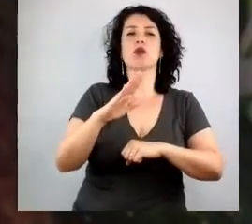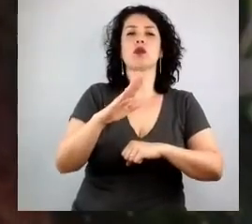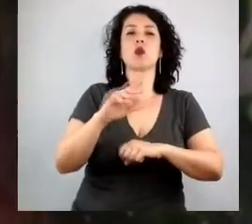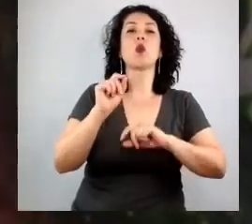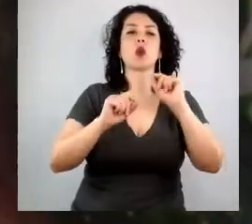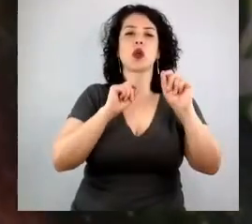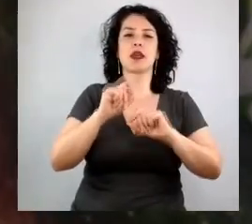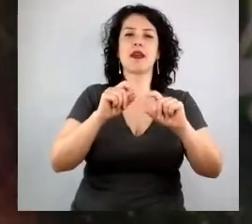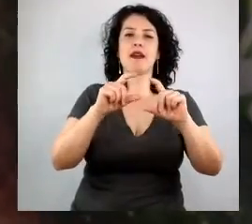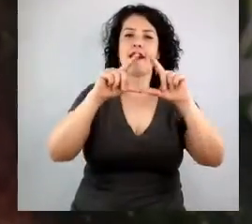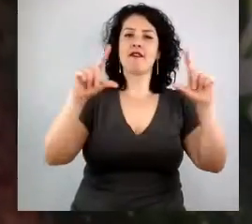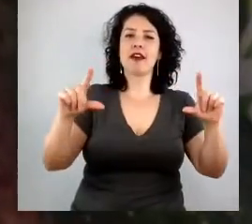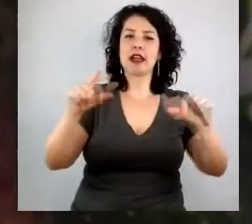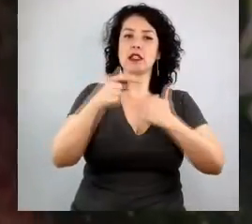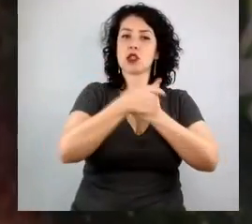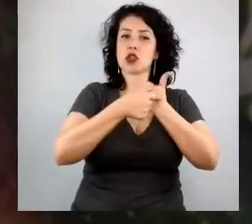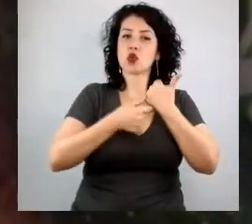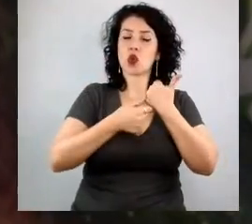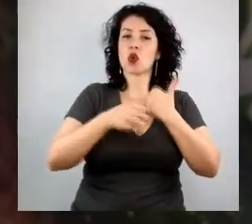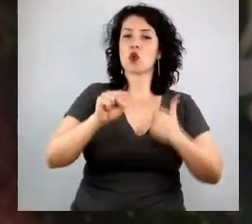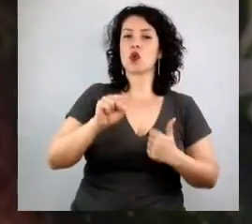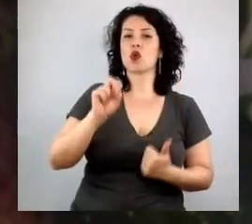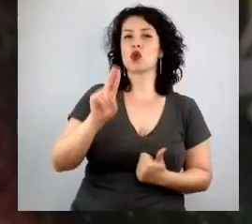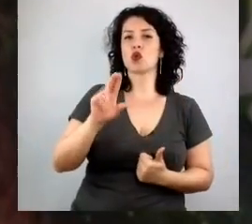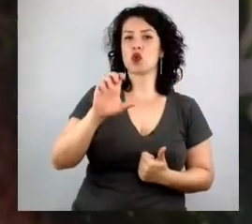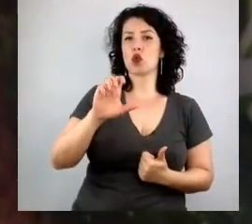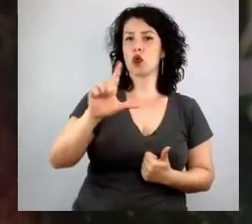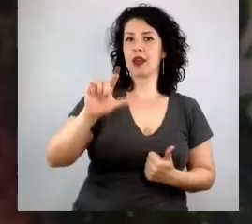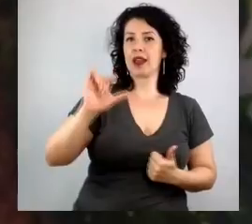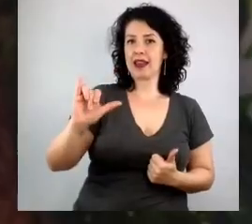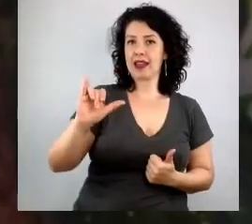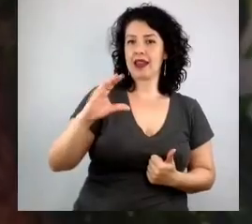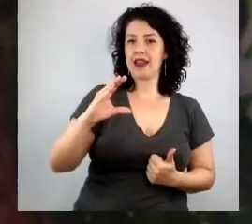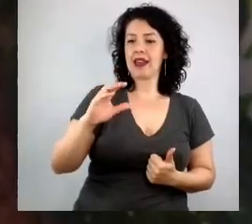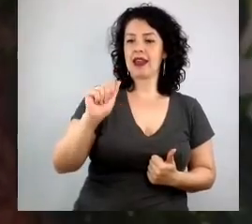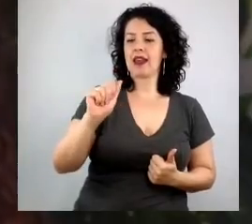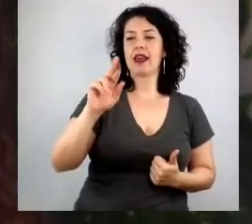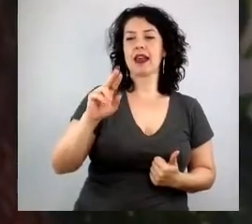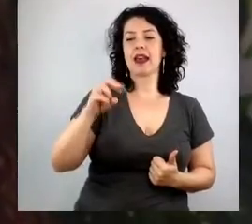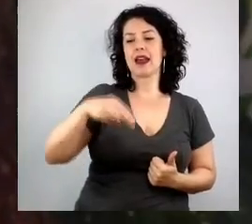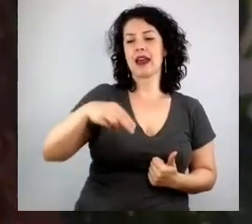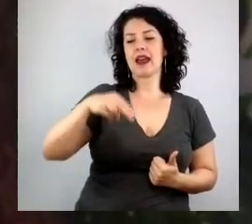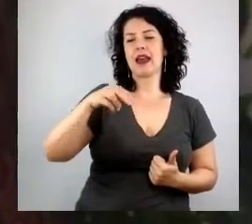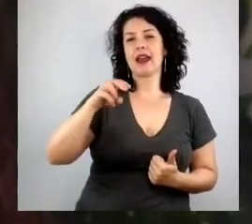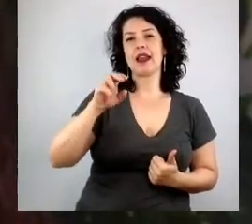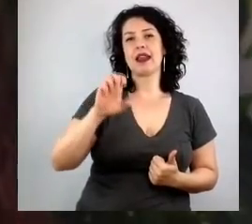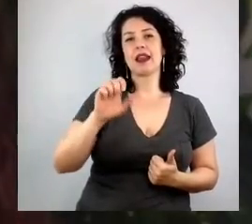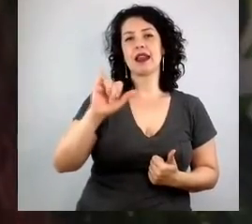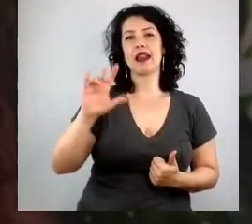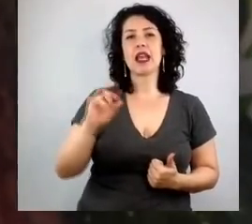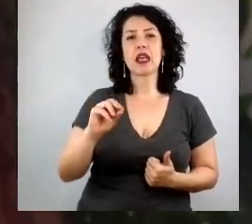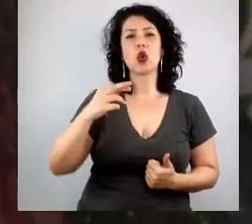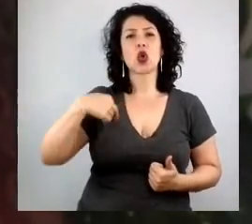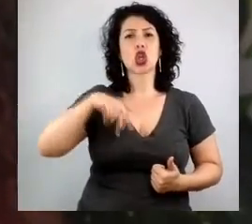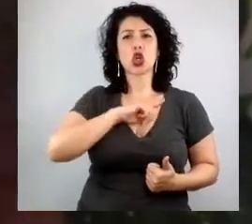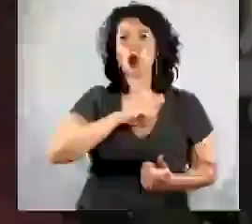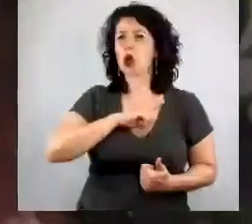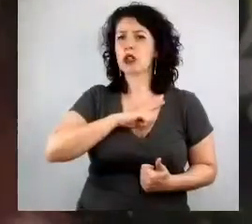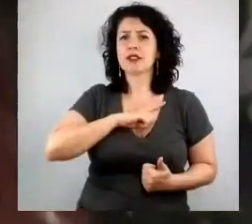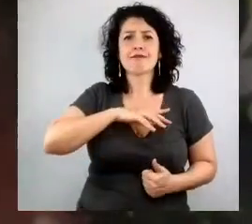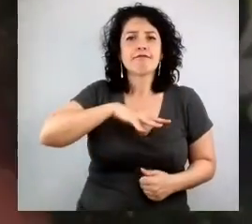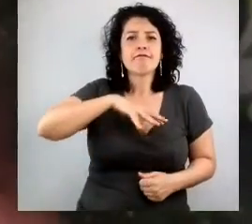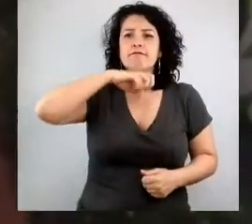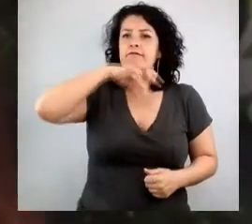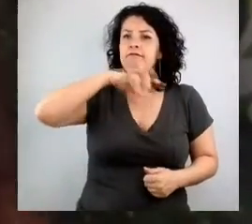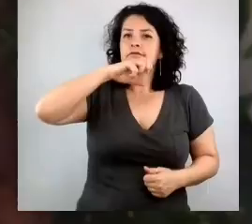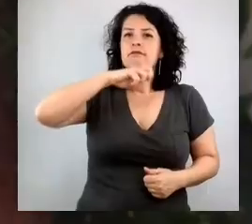George Floyd, que também expressa isso, né? Simboliza exatamente o que nós passamos no passado e hoje, e